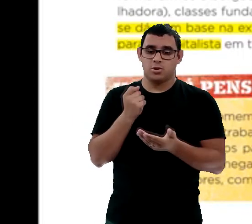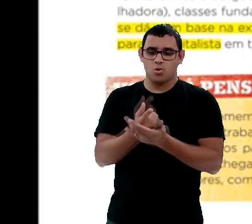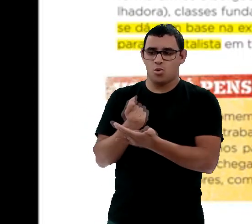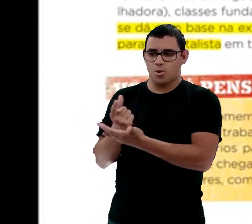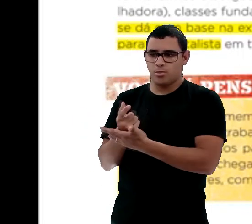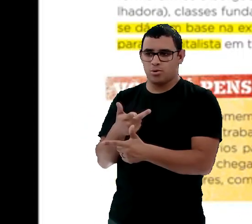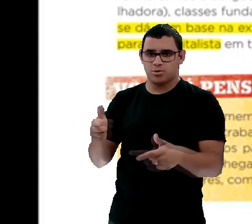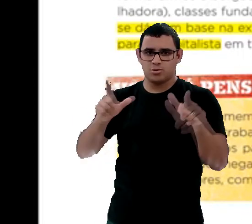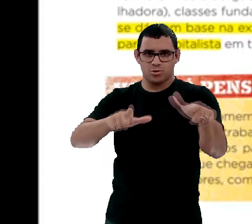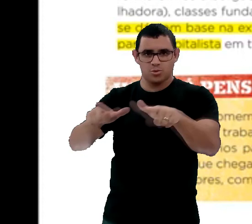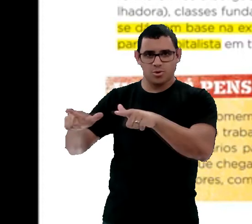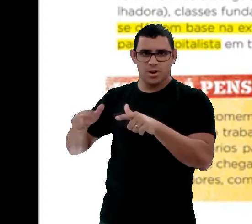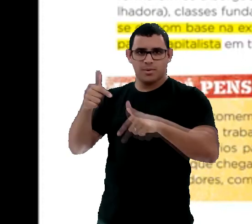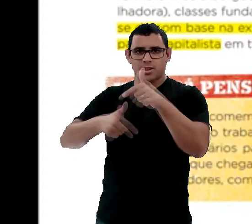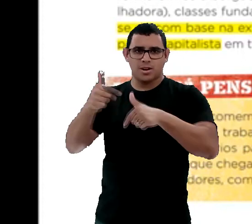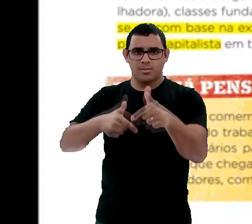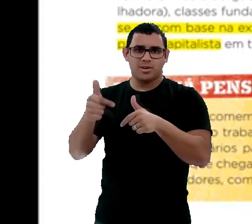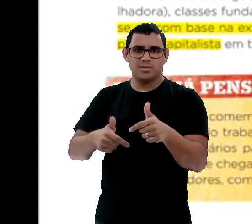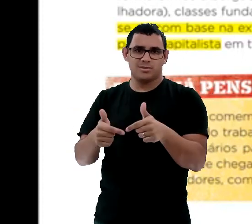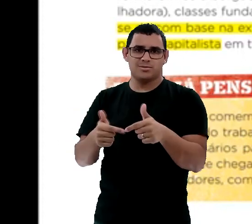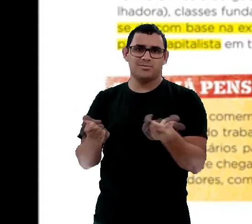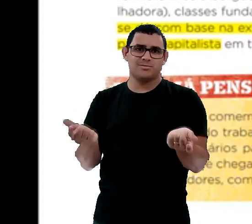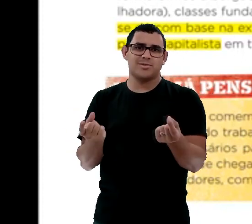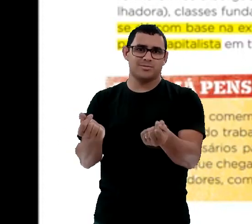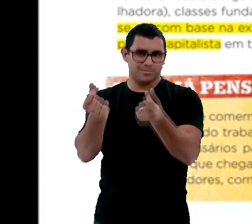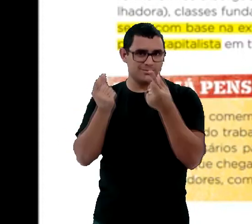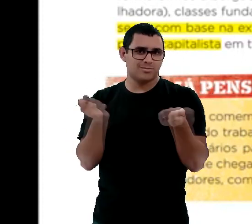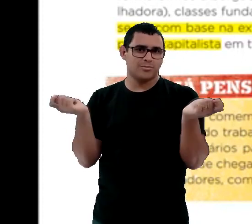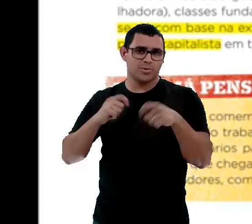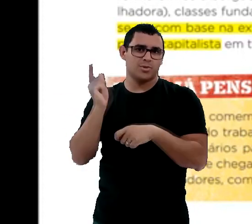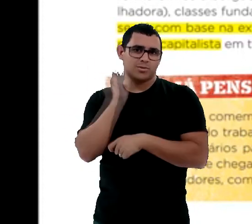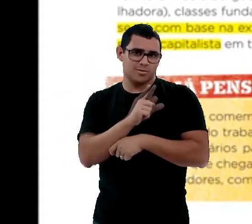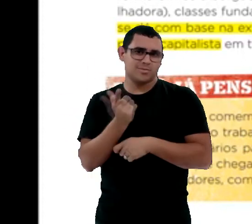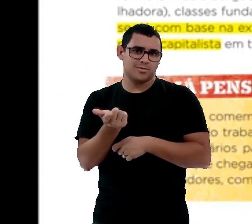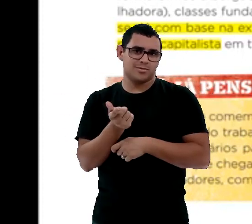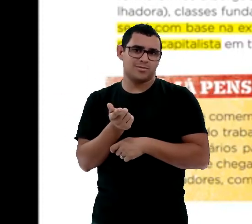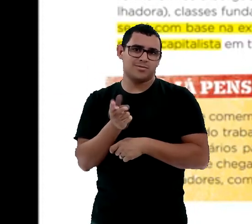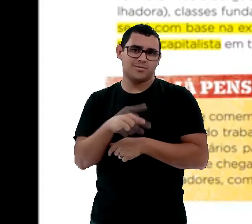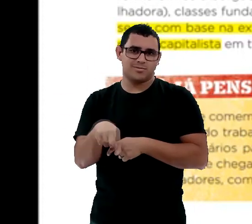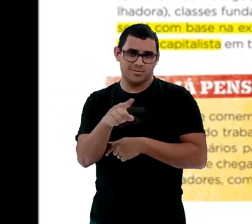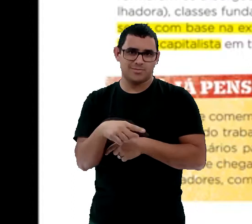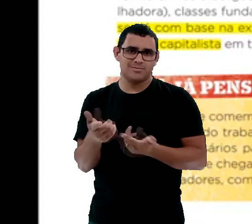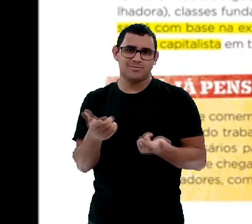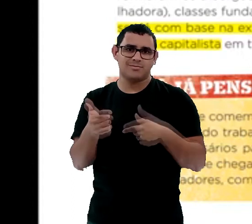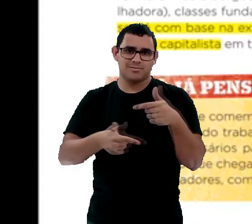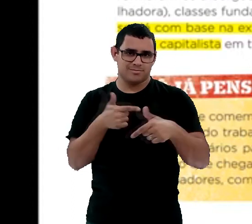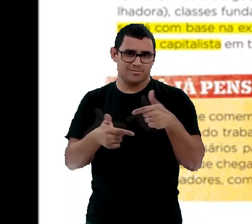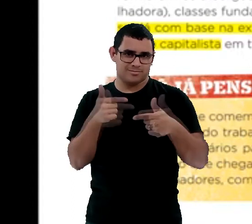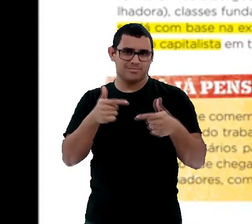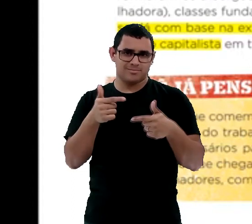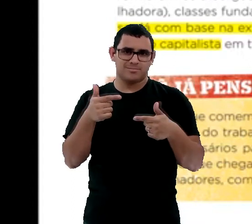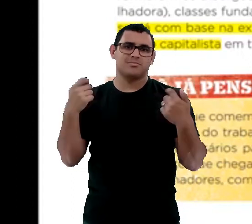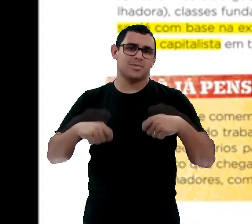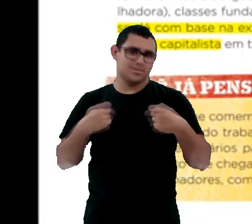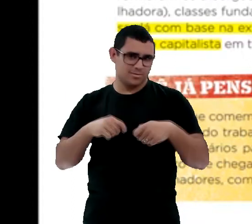o trabalho só existe por conta do capitalismo e por conta do capitalista que tirou a propriedade e escravizou